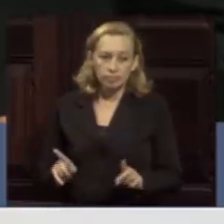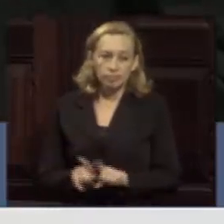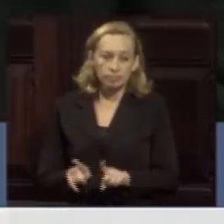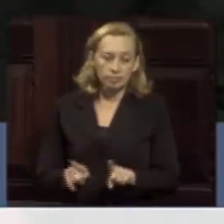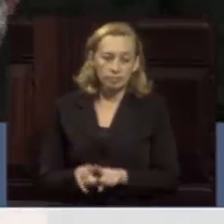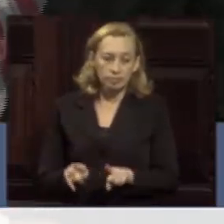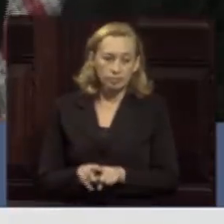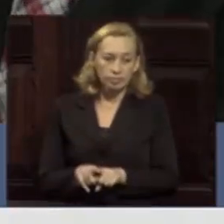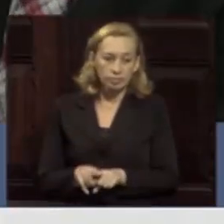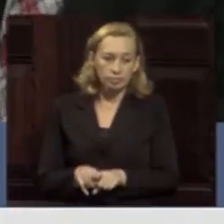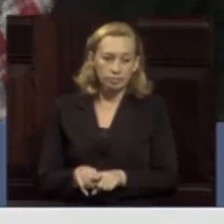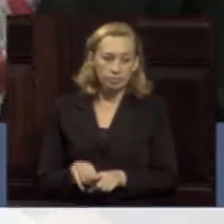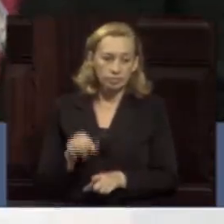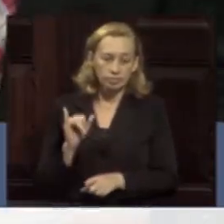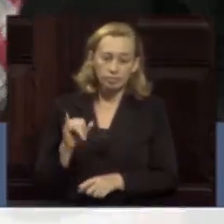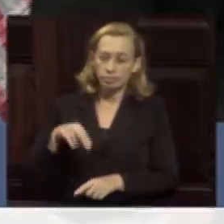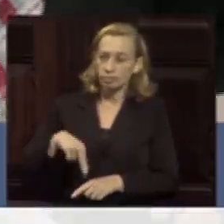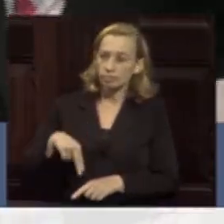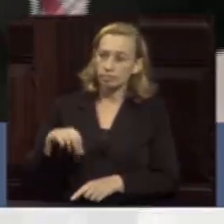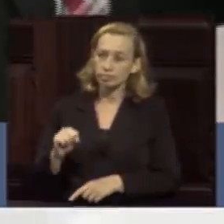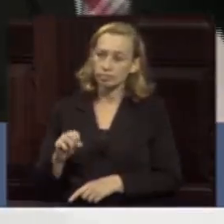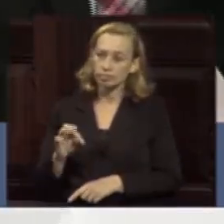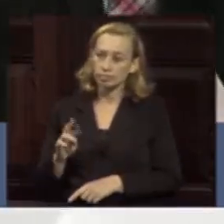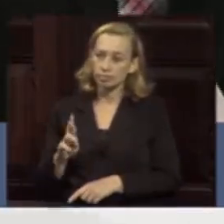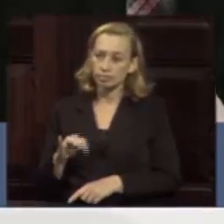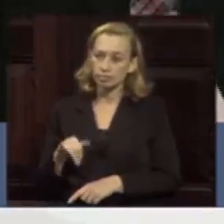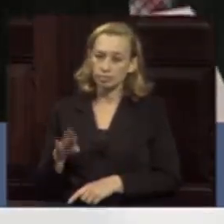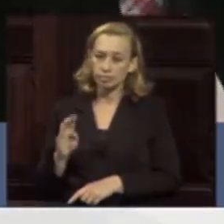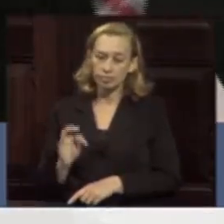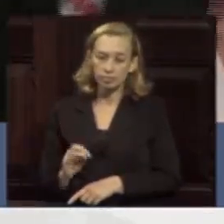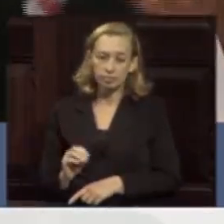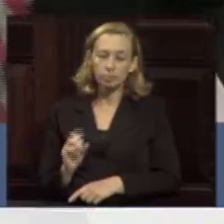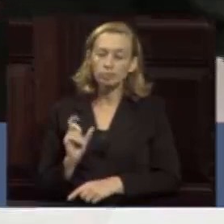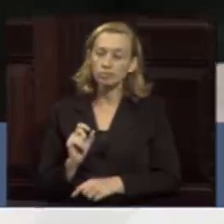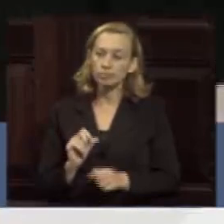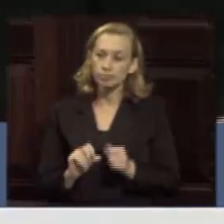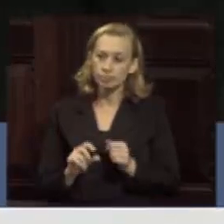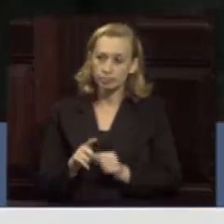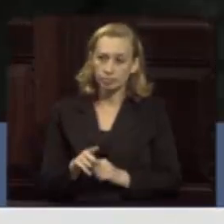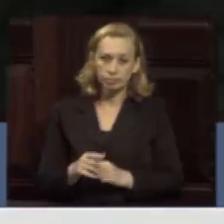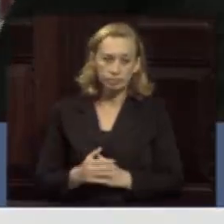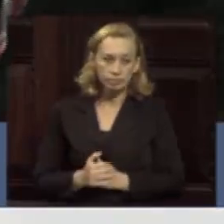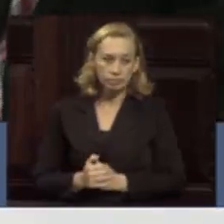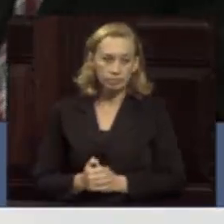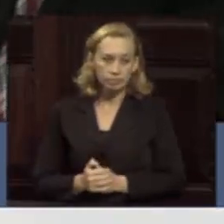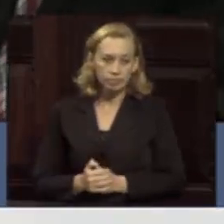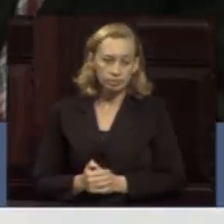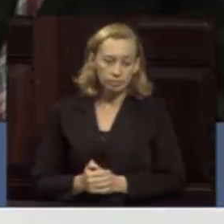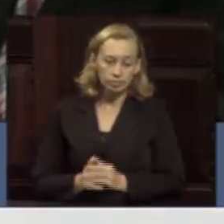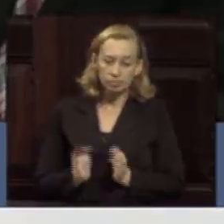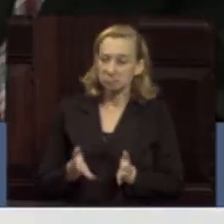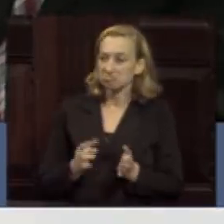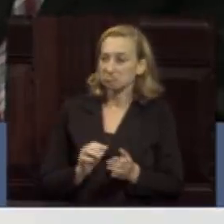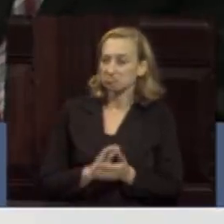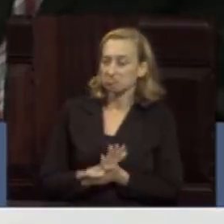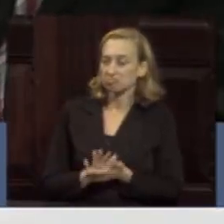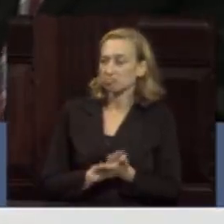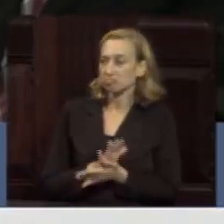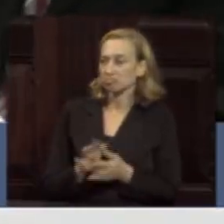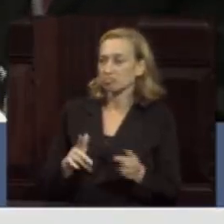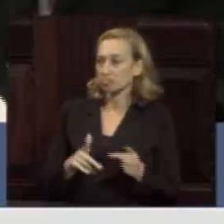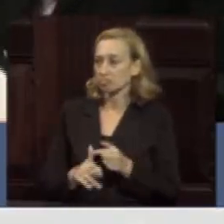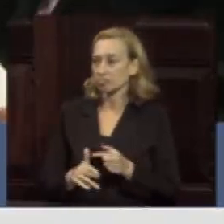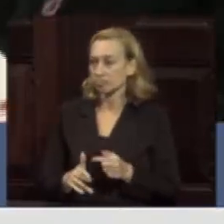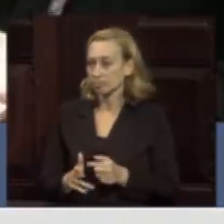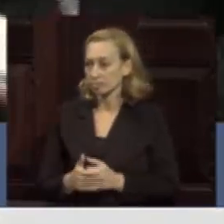o que é visto ali na hora, naquele momento onde a mulher é atendida. Eu acho que aprimora, não atrapalha, no meu entendimento.